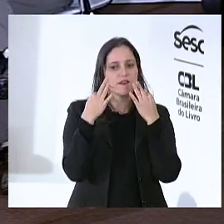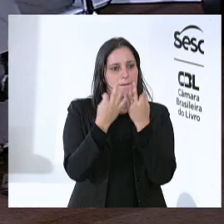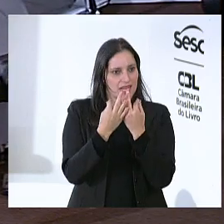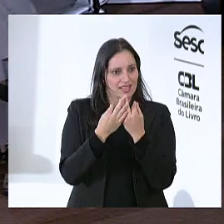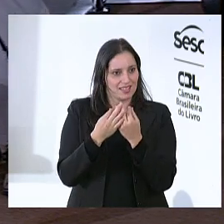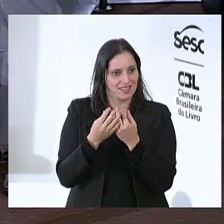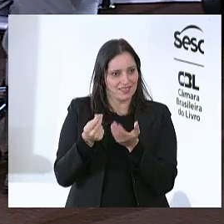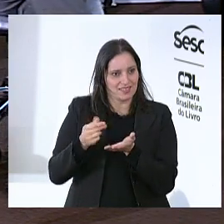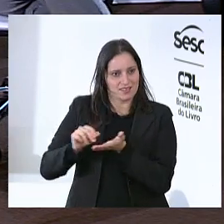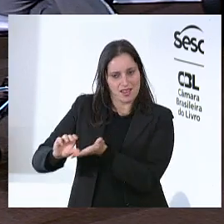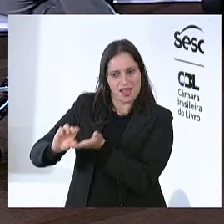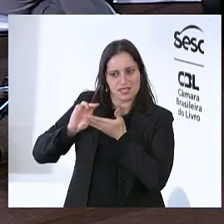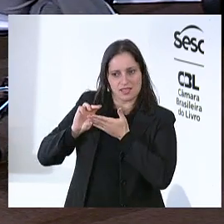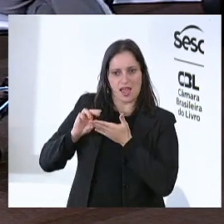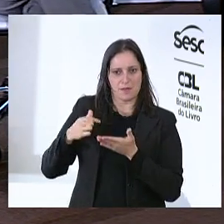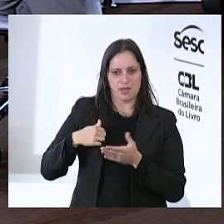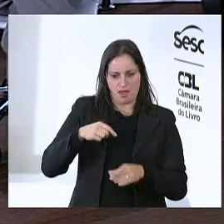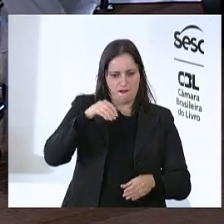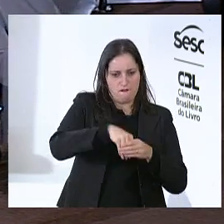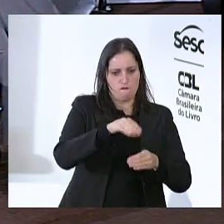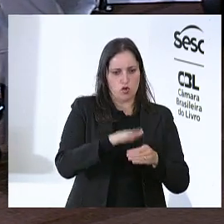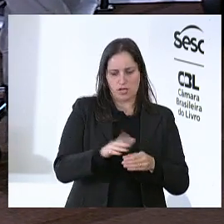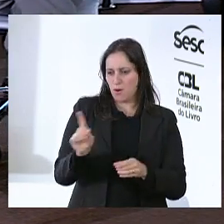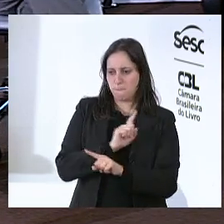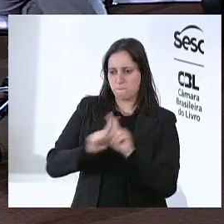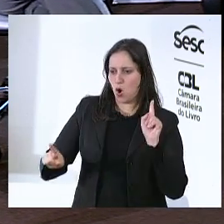Já vi, isso foi escrito.